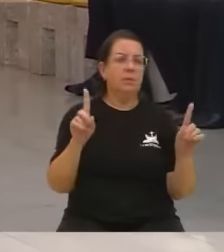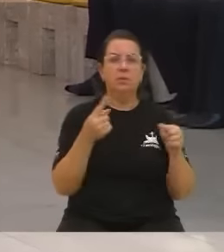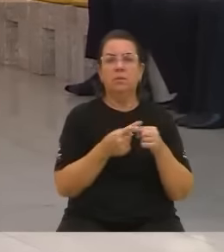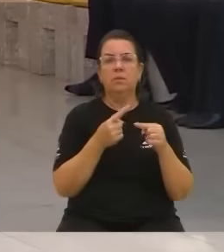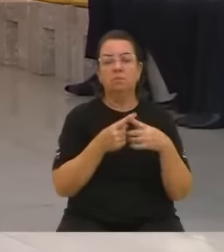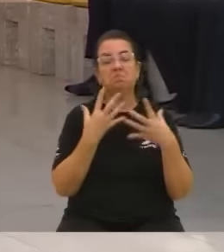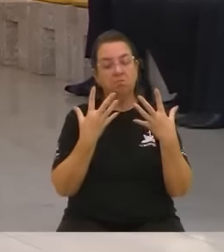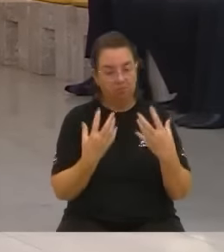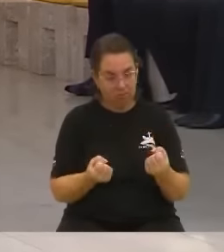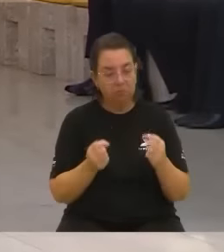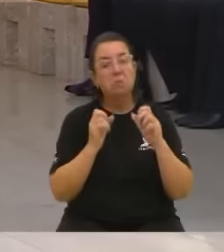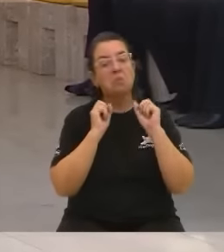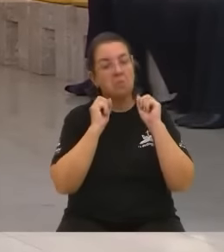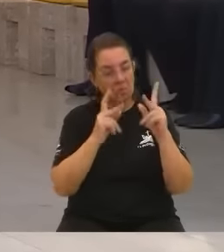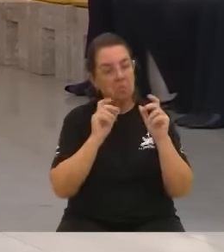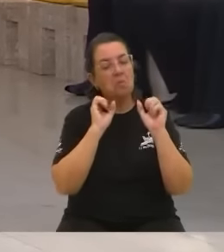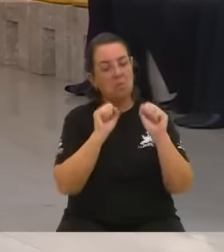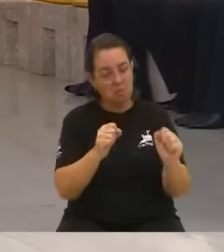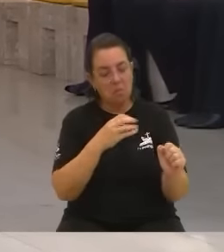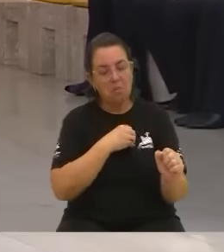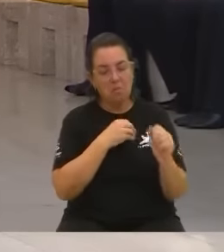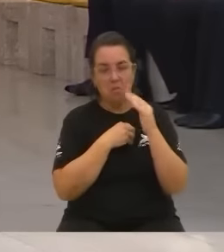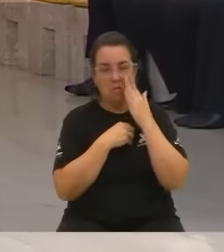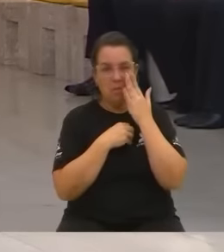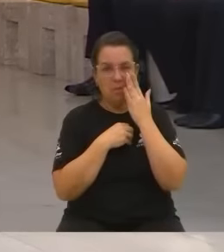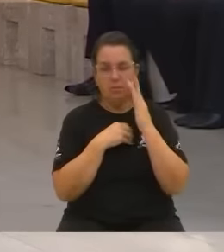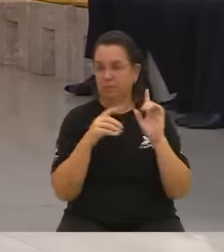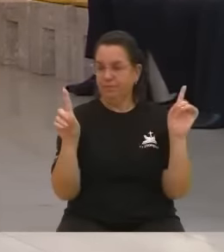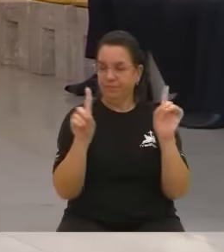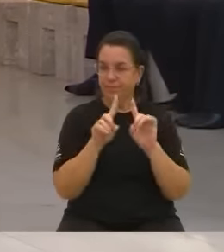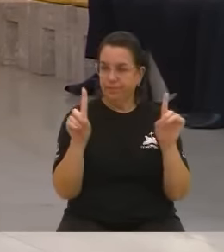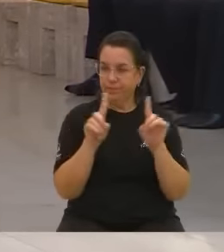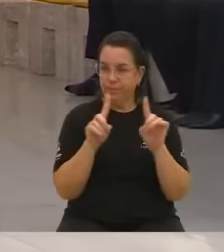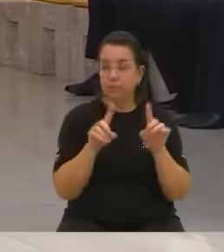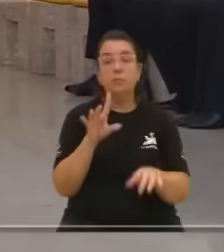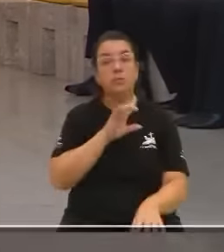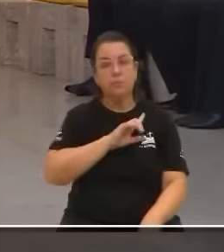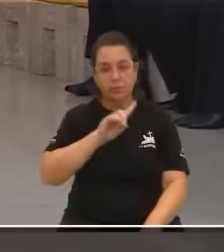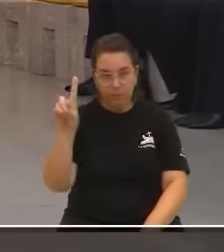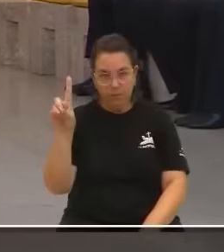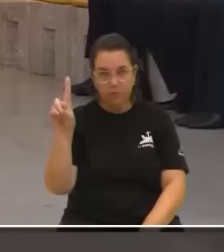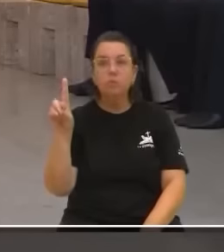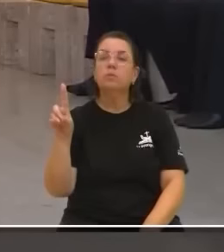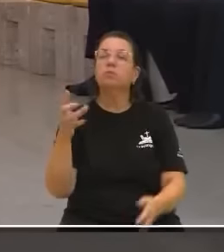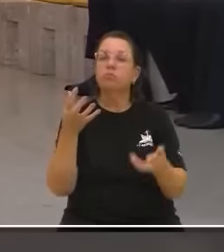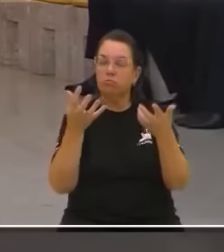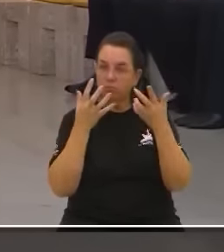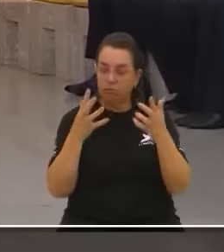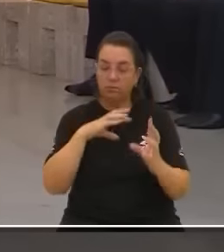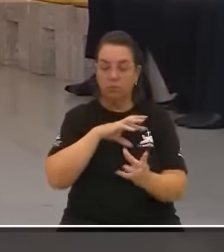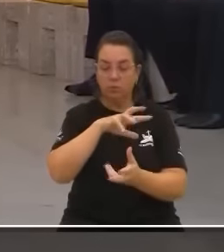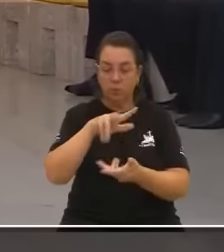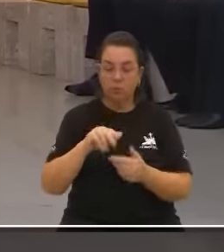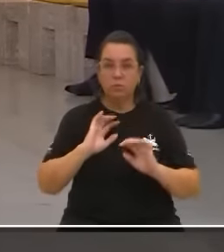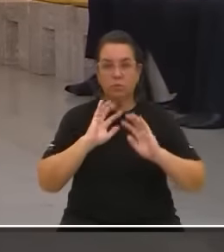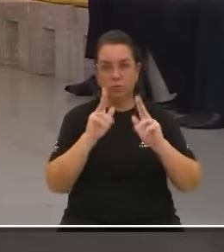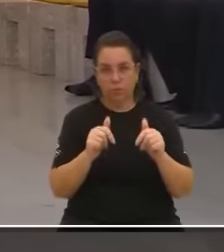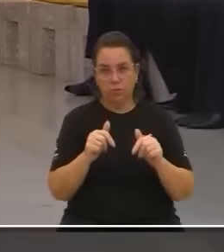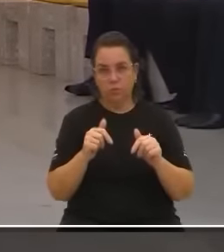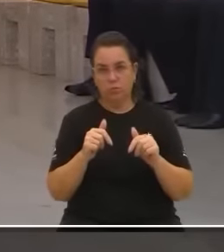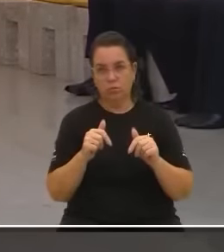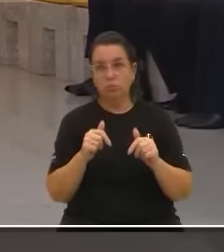conivência, não porque Deus não se importa com o destino da humanidade, mas